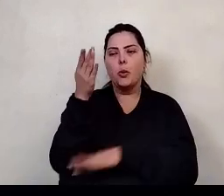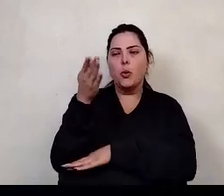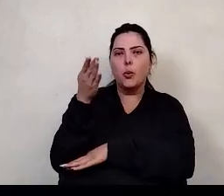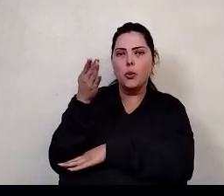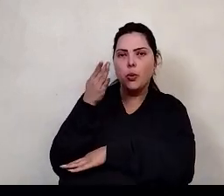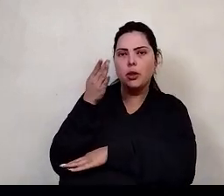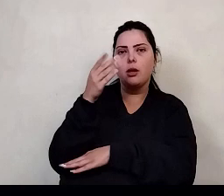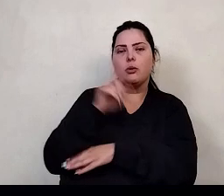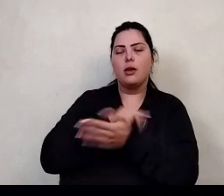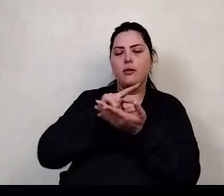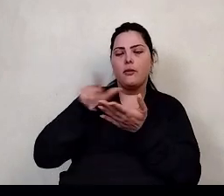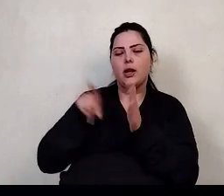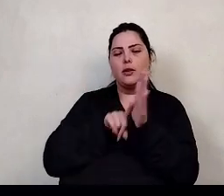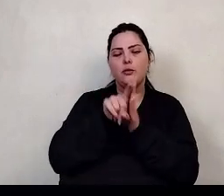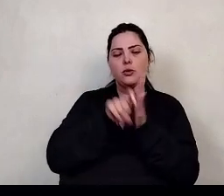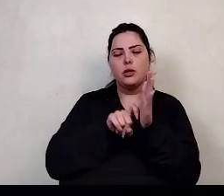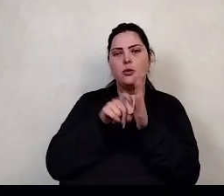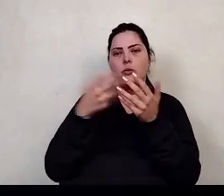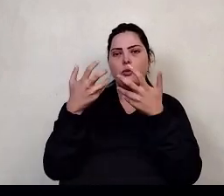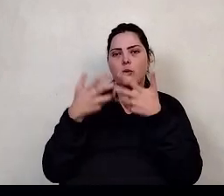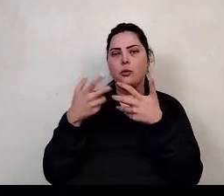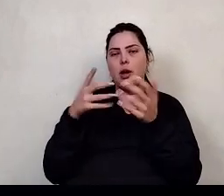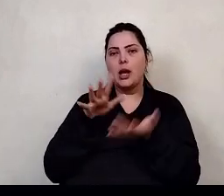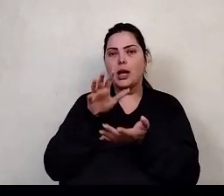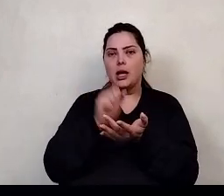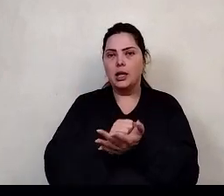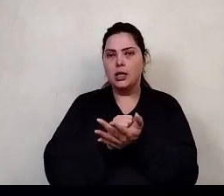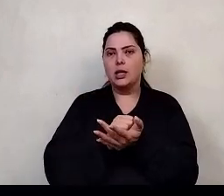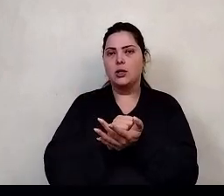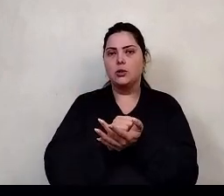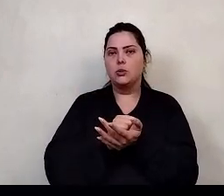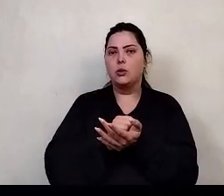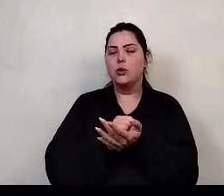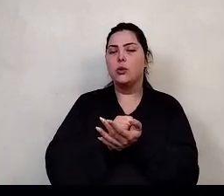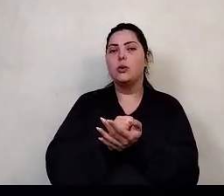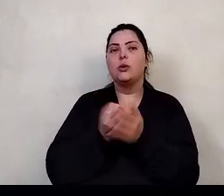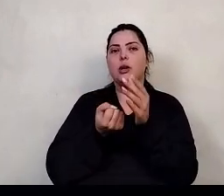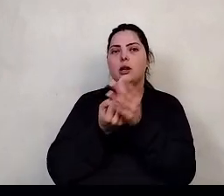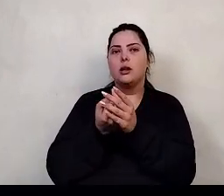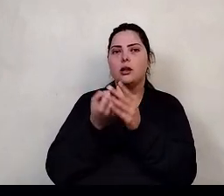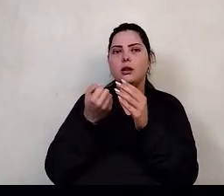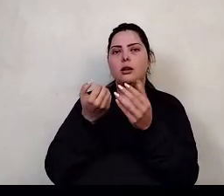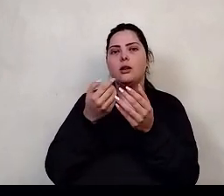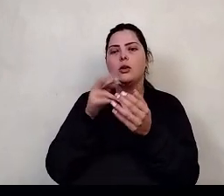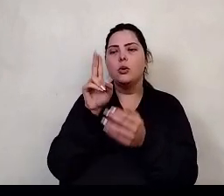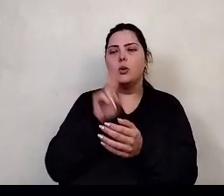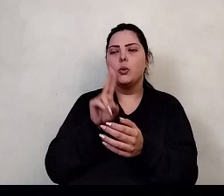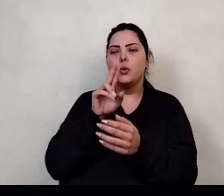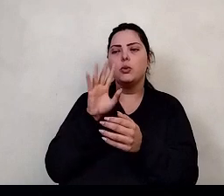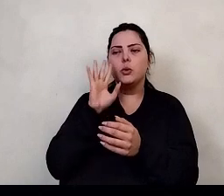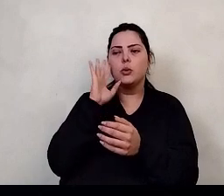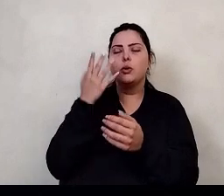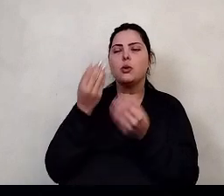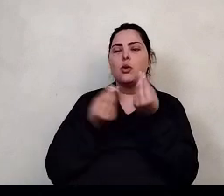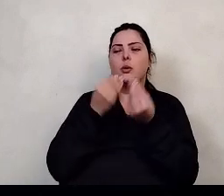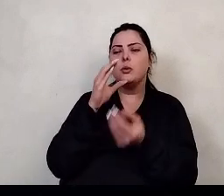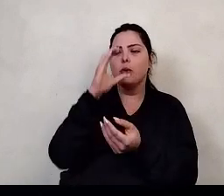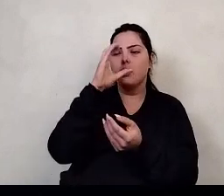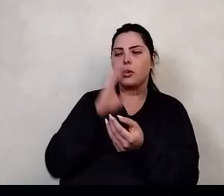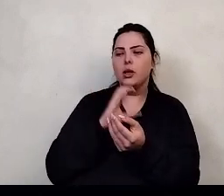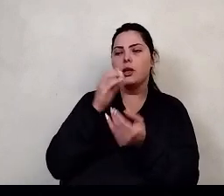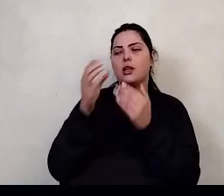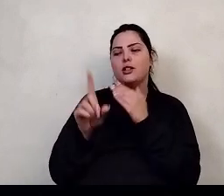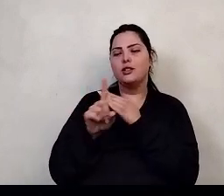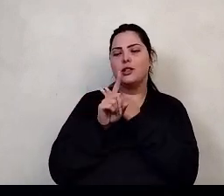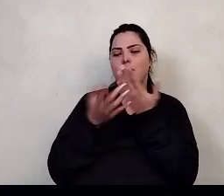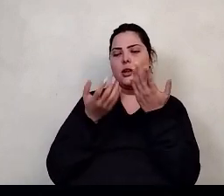vai destacar uma aqui que é o cadastro de contas. Pensa que no cadastro de contas você vai ter lá vários casos de uso. Um deles é como cliente eu quero criar uma conta, editar